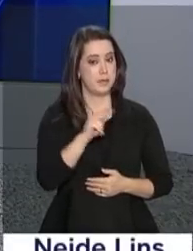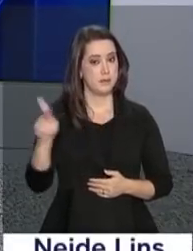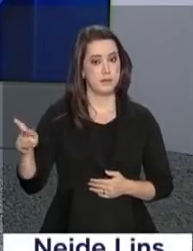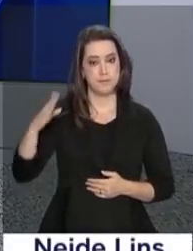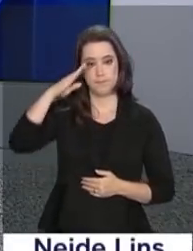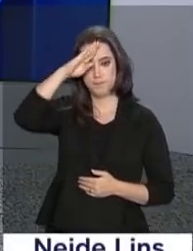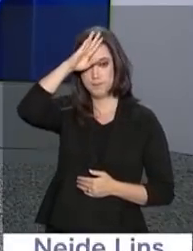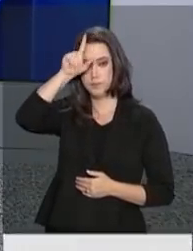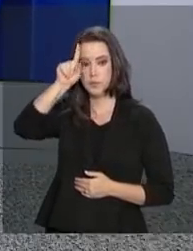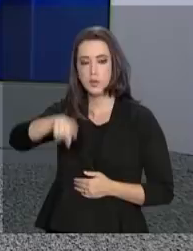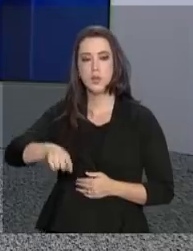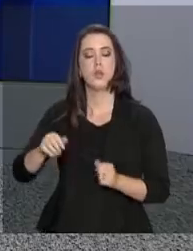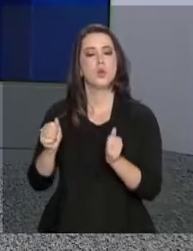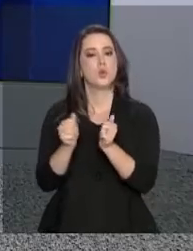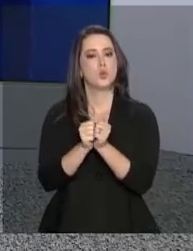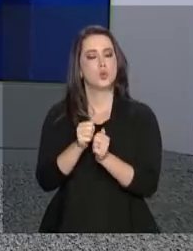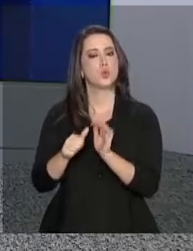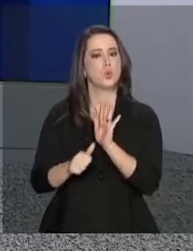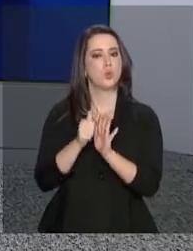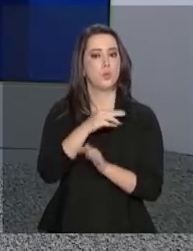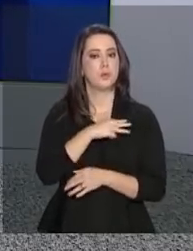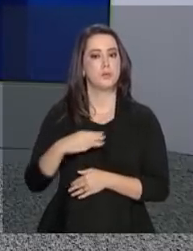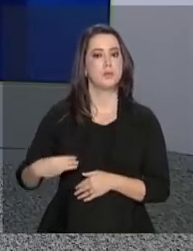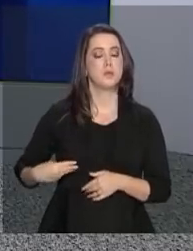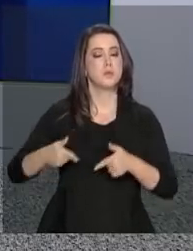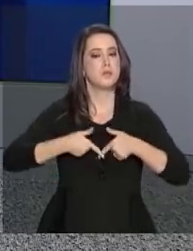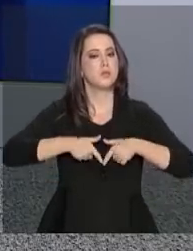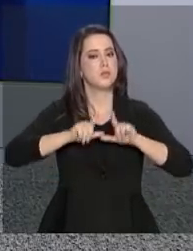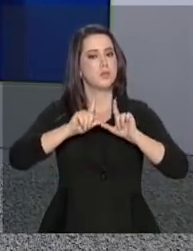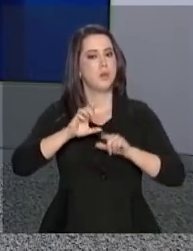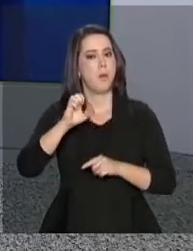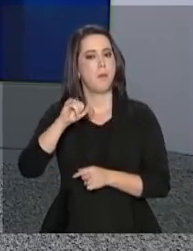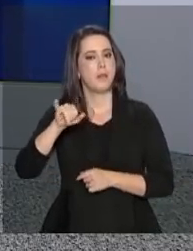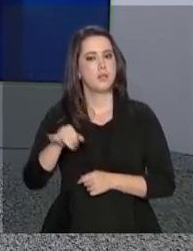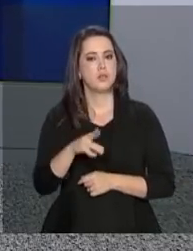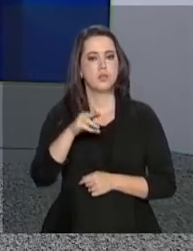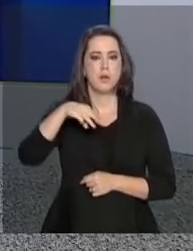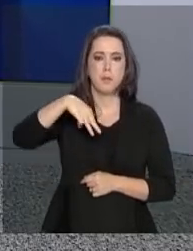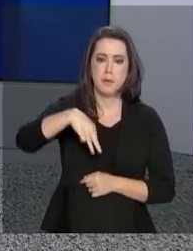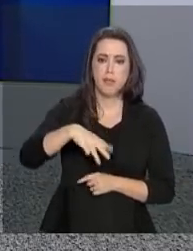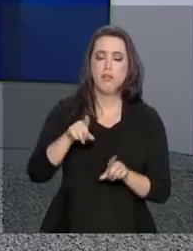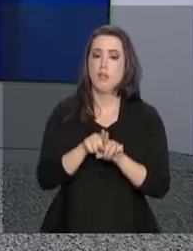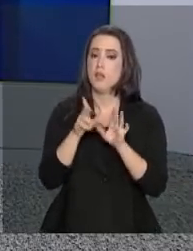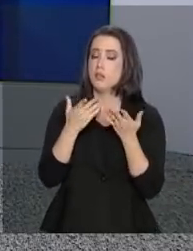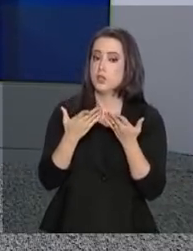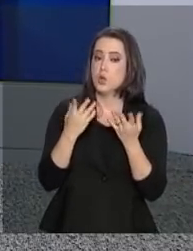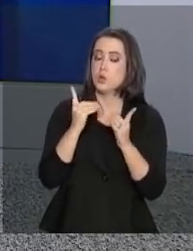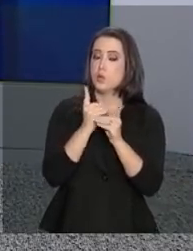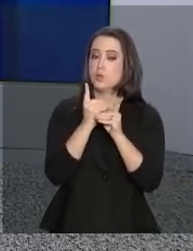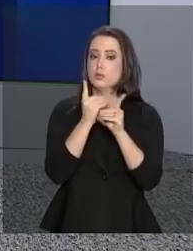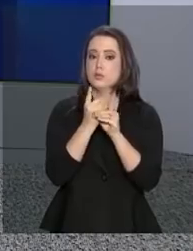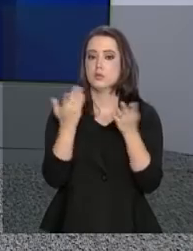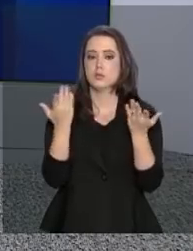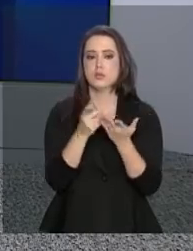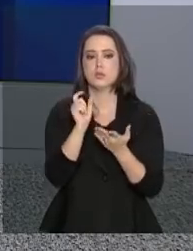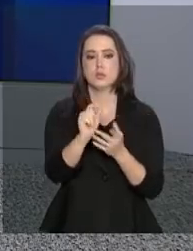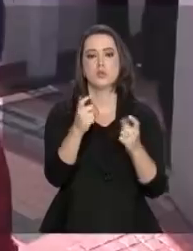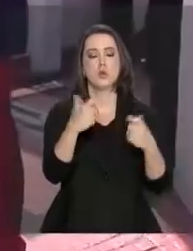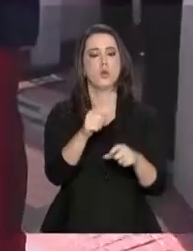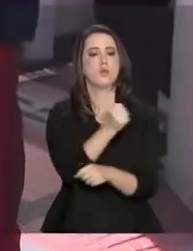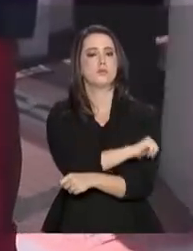eleito jair bolsonaro eo primeiro ministro de israel benjamin netanyahu encontraram hoje no forte de copacabana